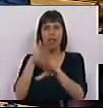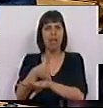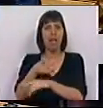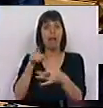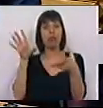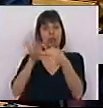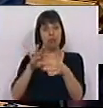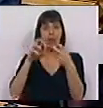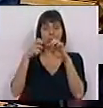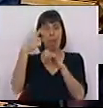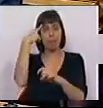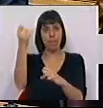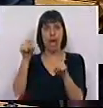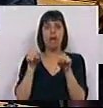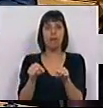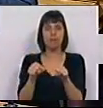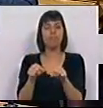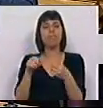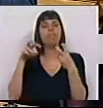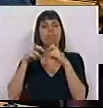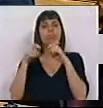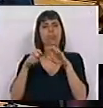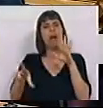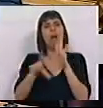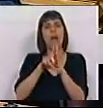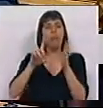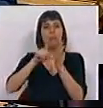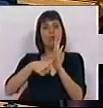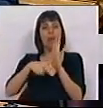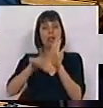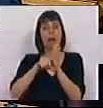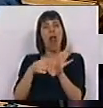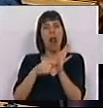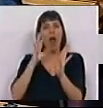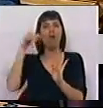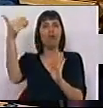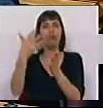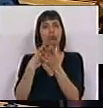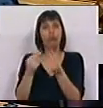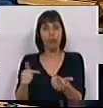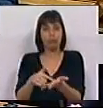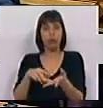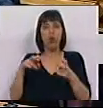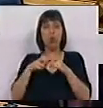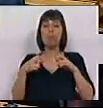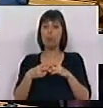diretamente este problema. É um projeto de lei que apresenta uma solução para o futuro, não trata do